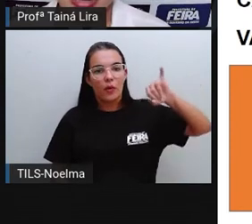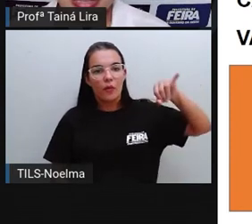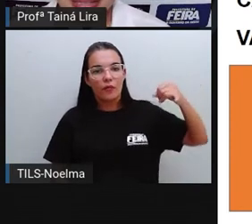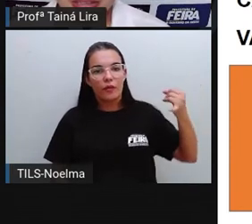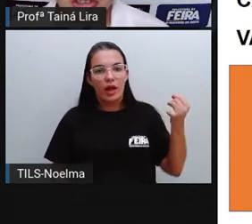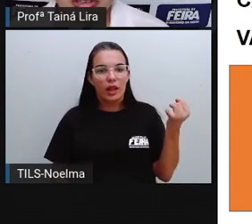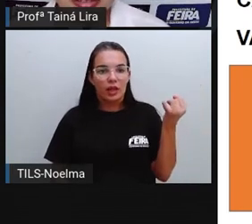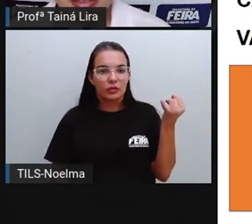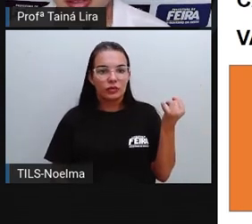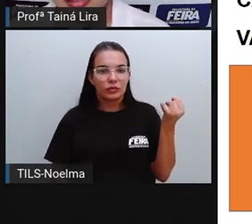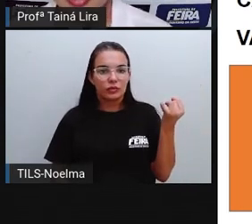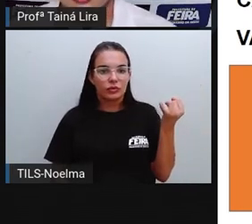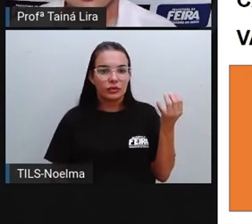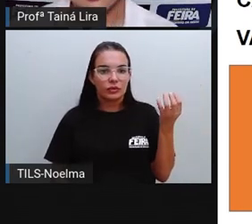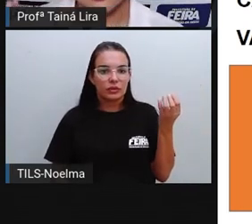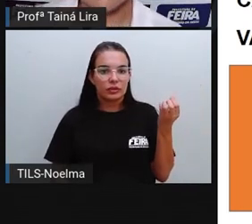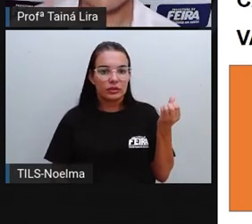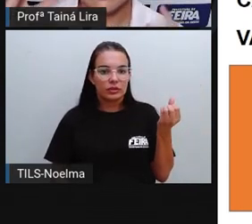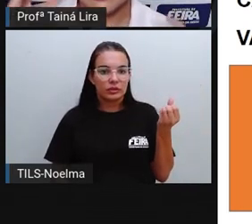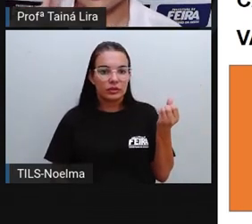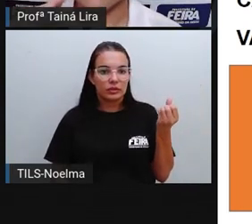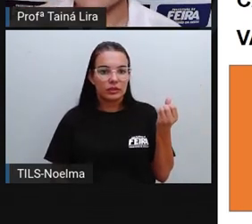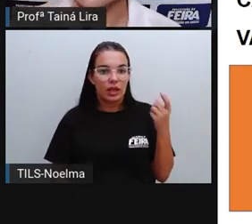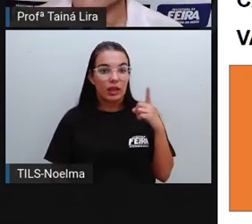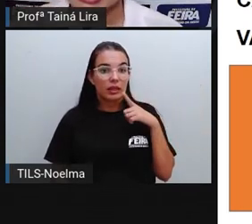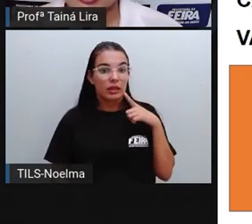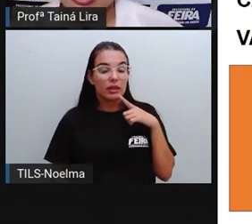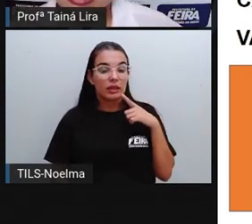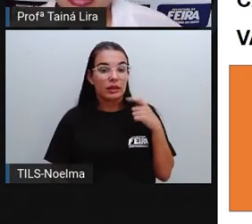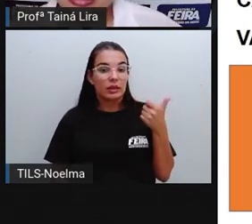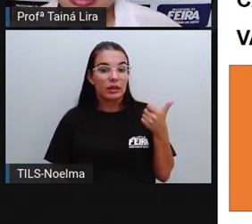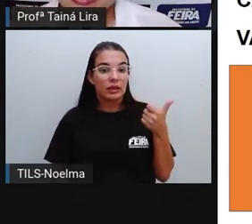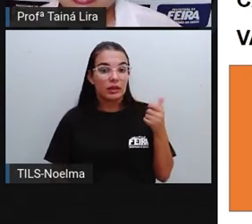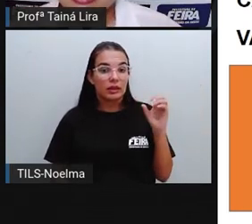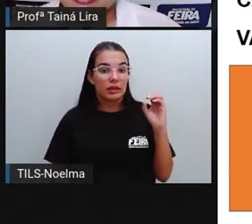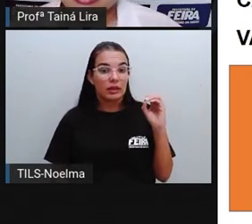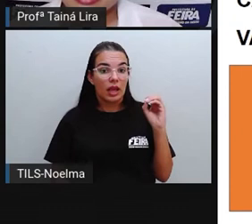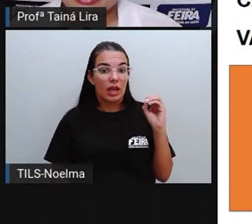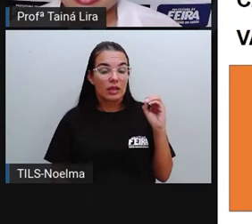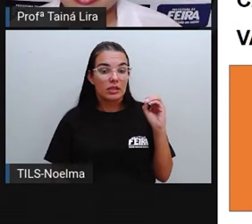tirou valete e seis. Eu sei que o valete vale quanto?